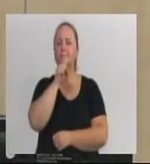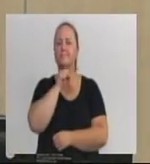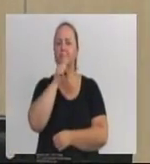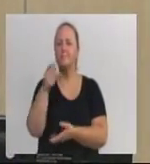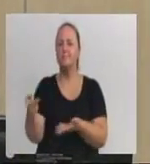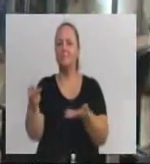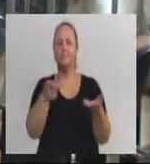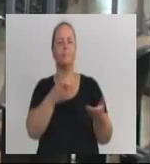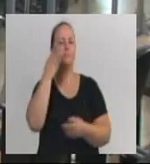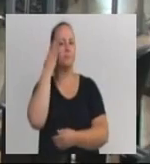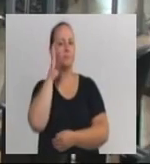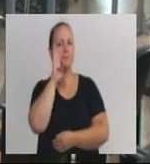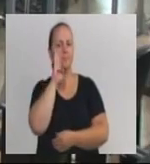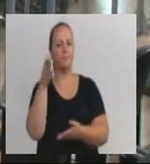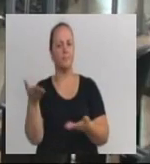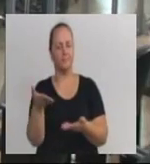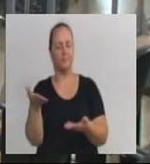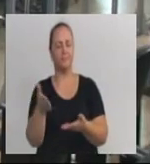Tribes.